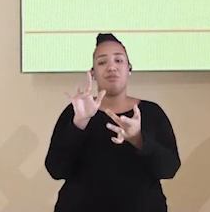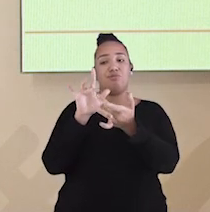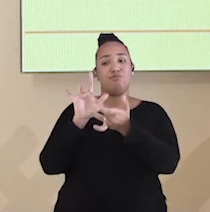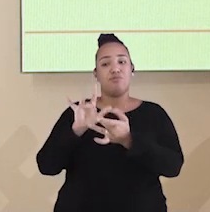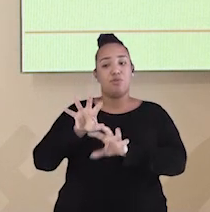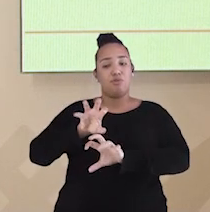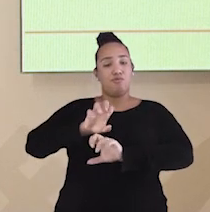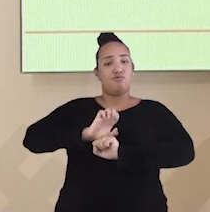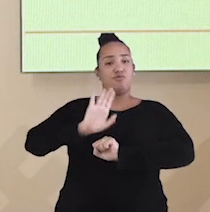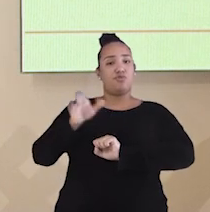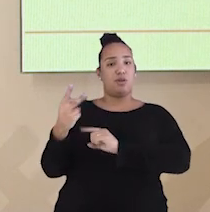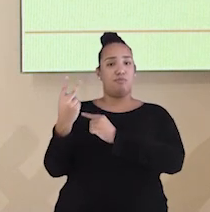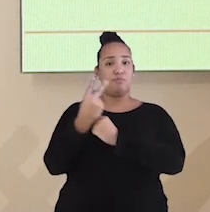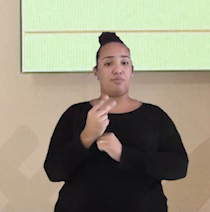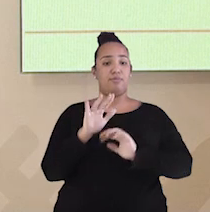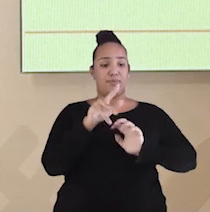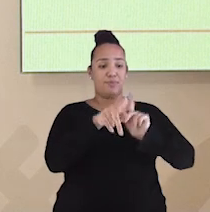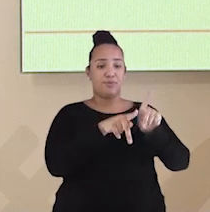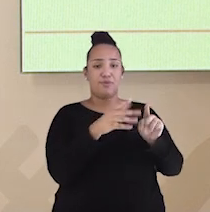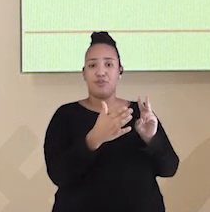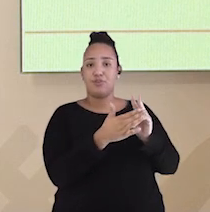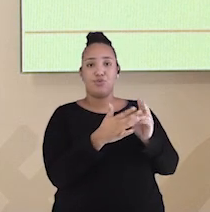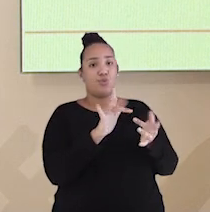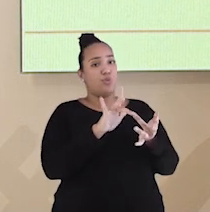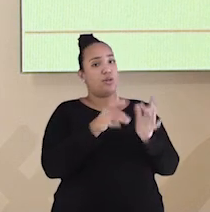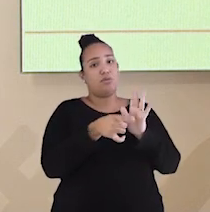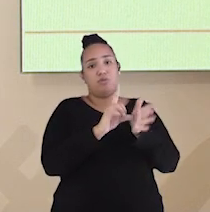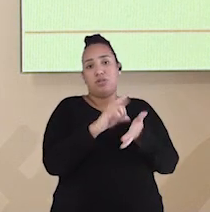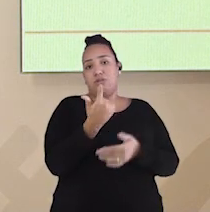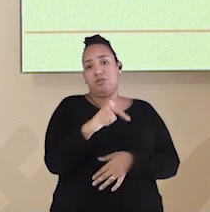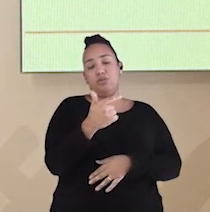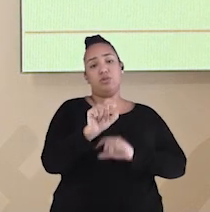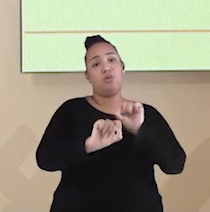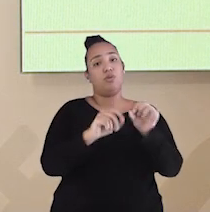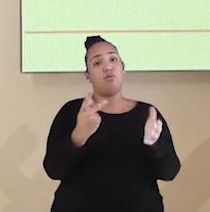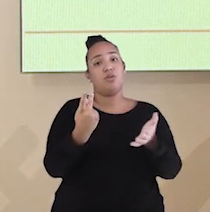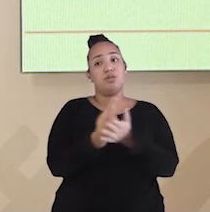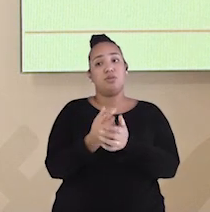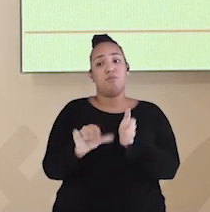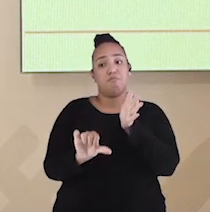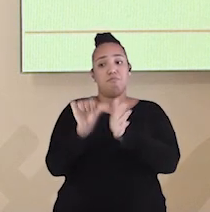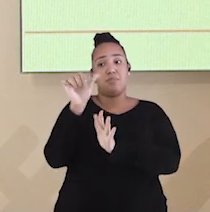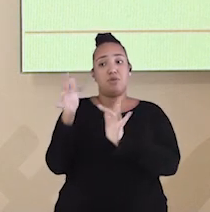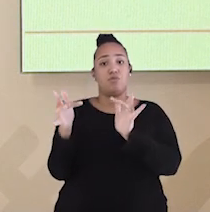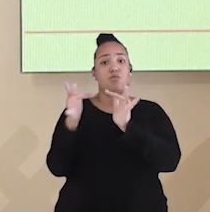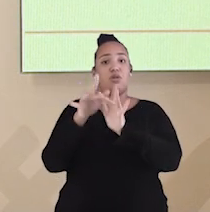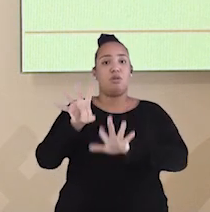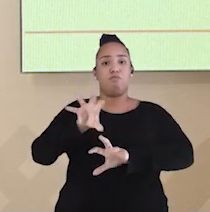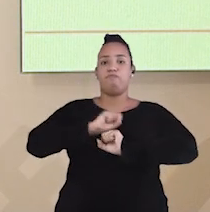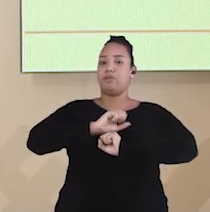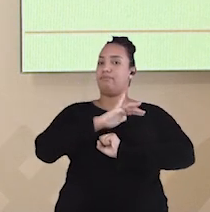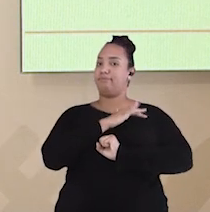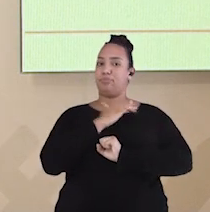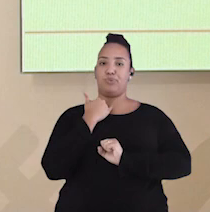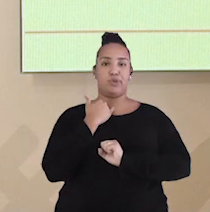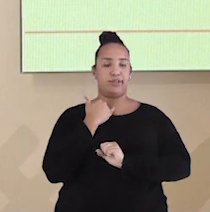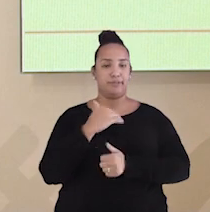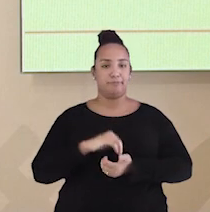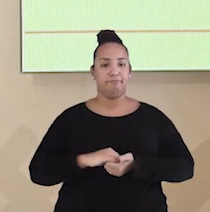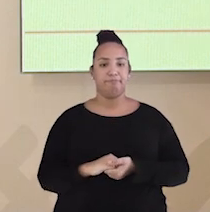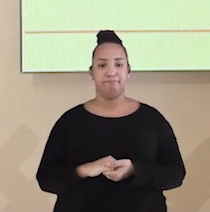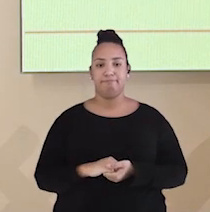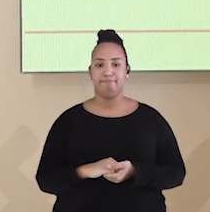Já a população nativa nunca tinha tido contato com tais doenças, fazendo com que o primeiro contato fosse